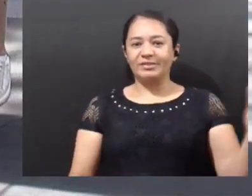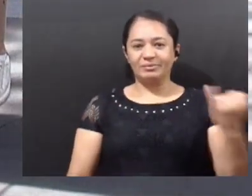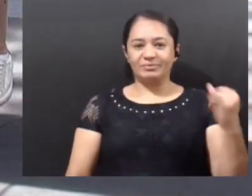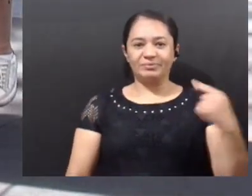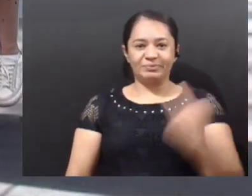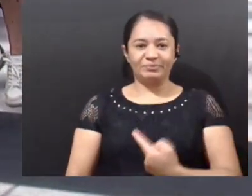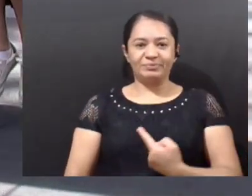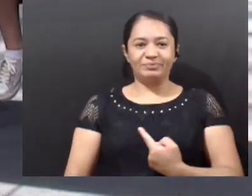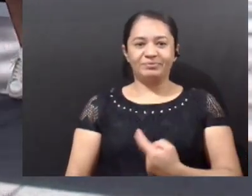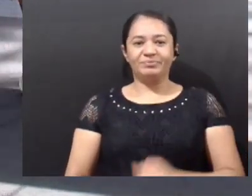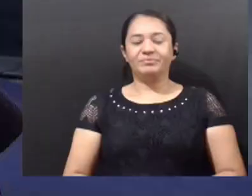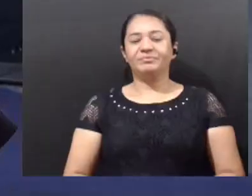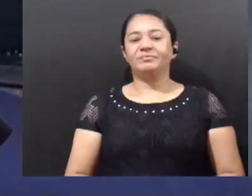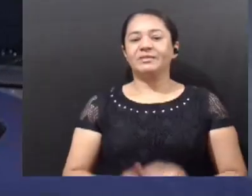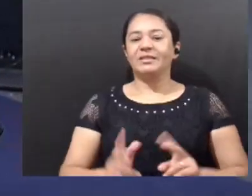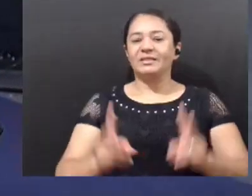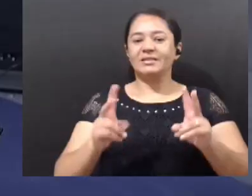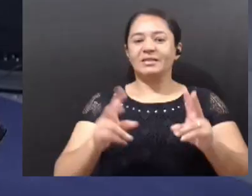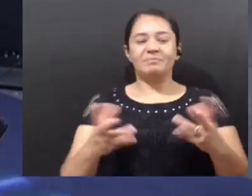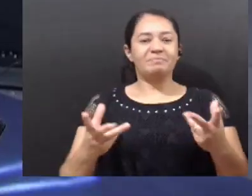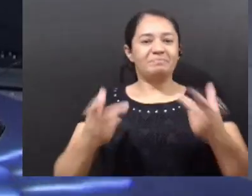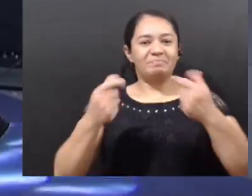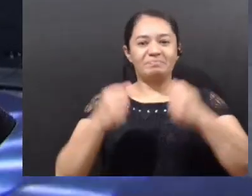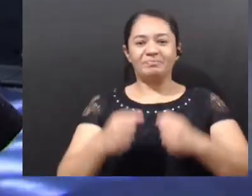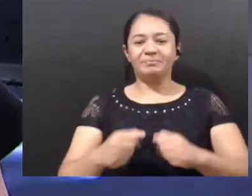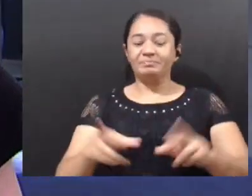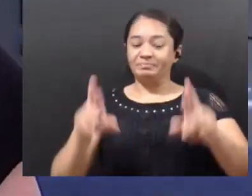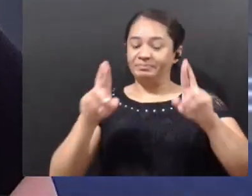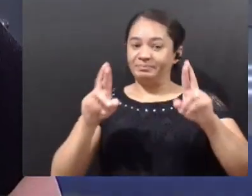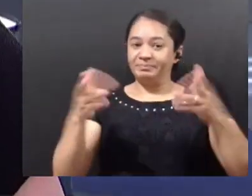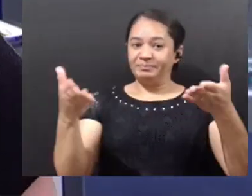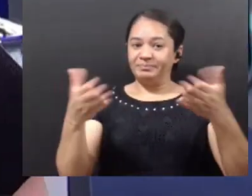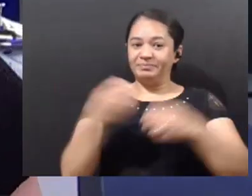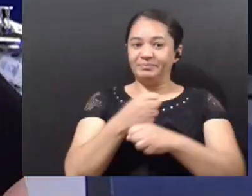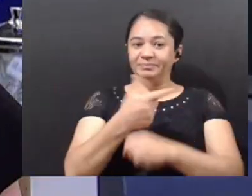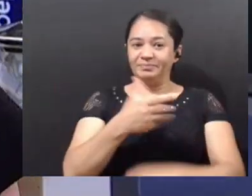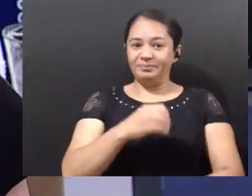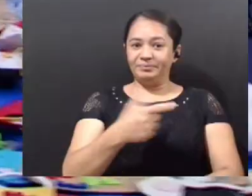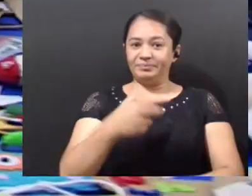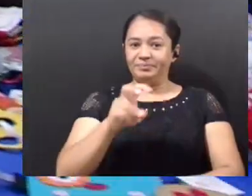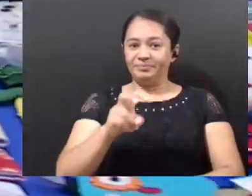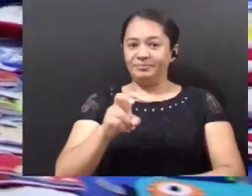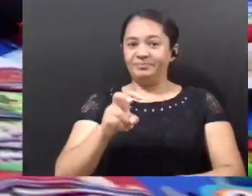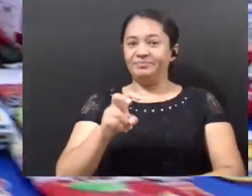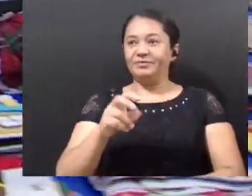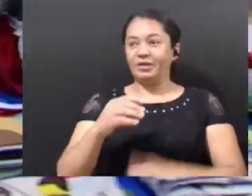sempre é espetacular. Espero agora em 2025 e estar em 2026 também.